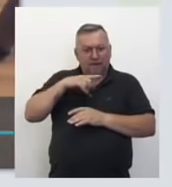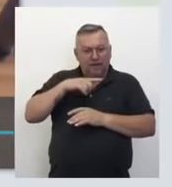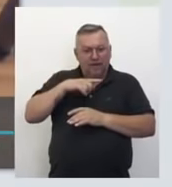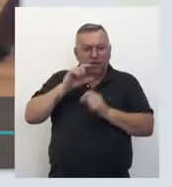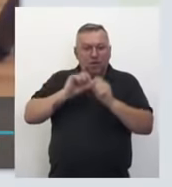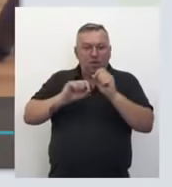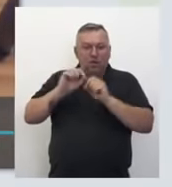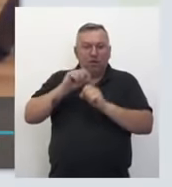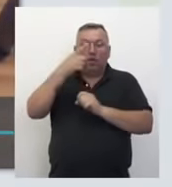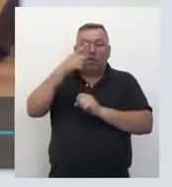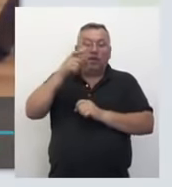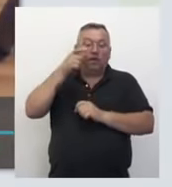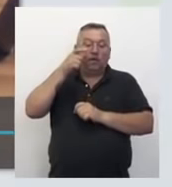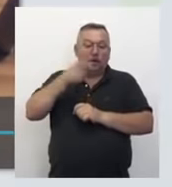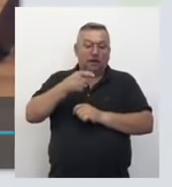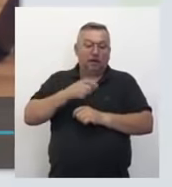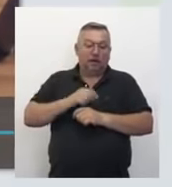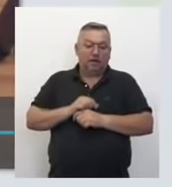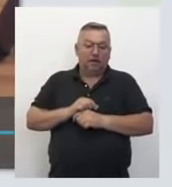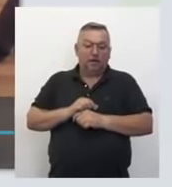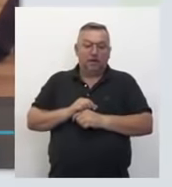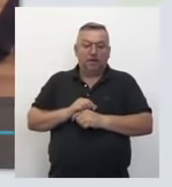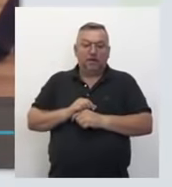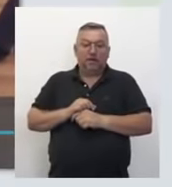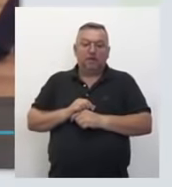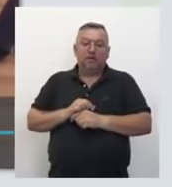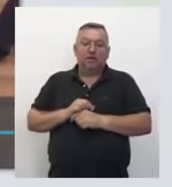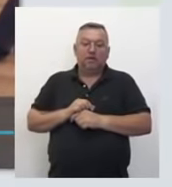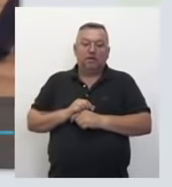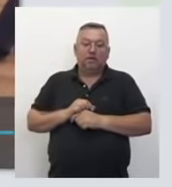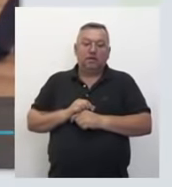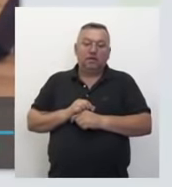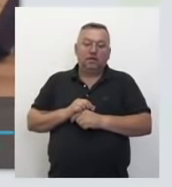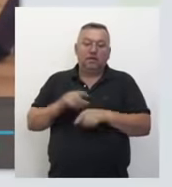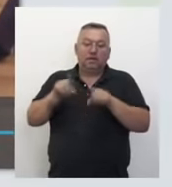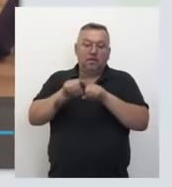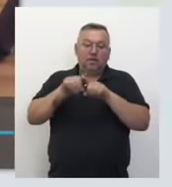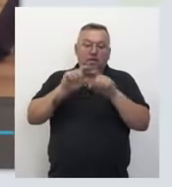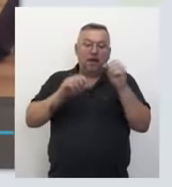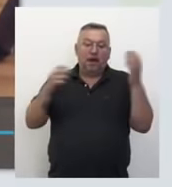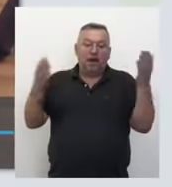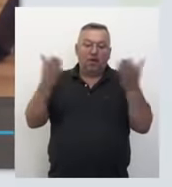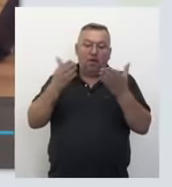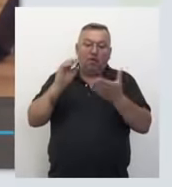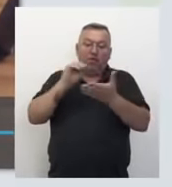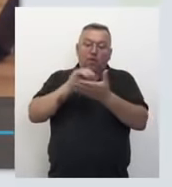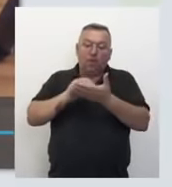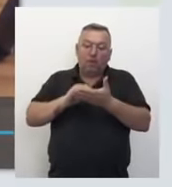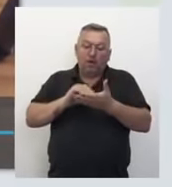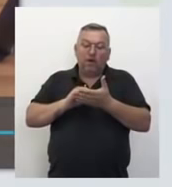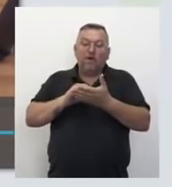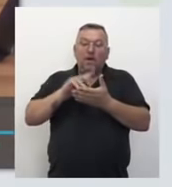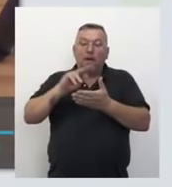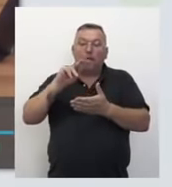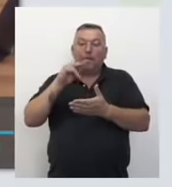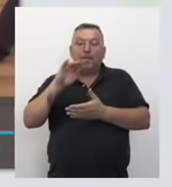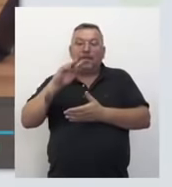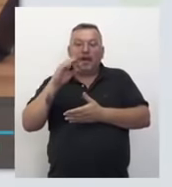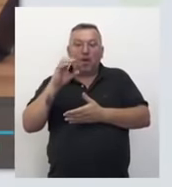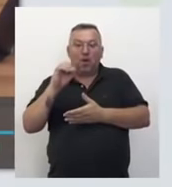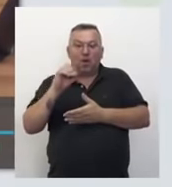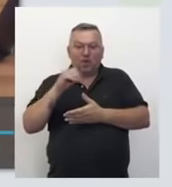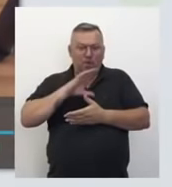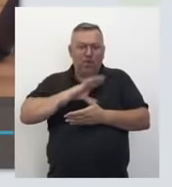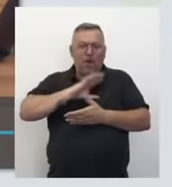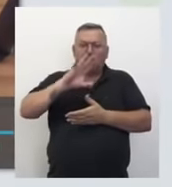o seu interesse. Ó, aqui ó, o meu museu do olho. E agora sim vou colocar os pinhões, porque eu adoro comer